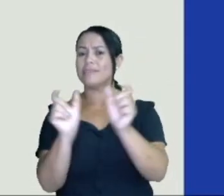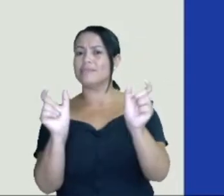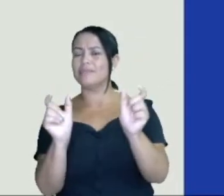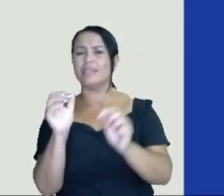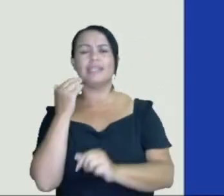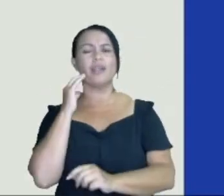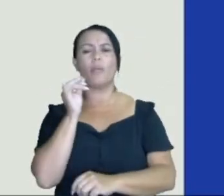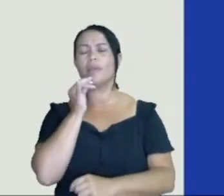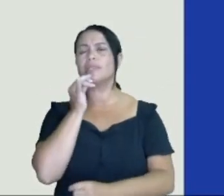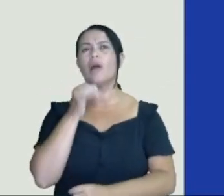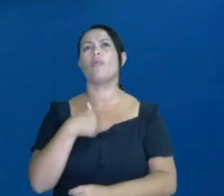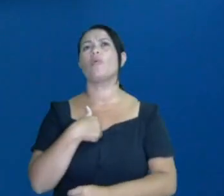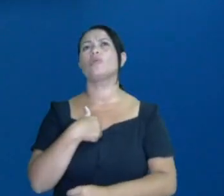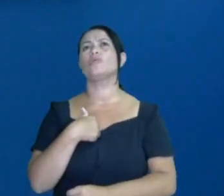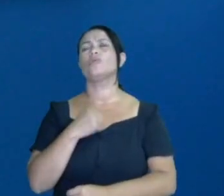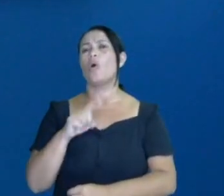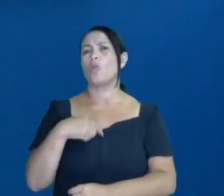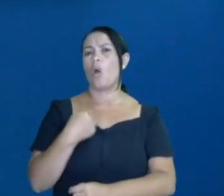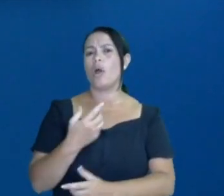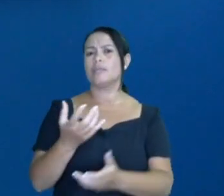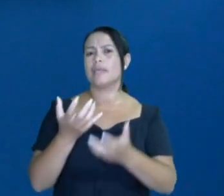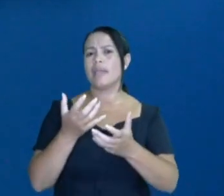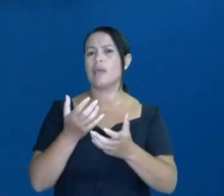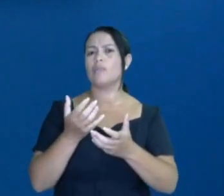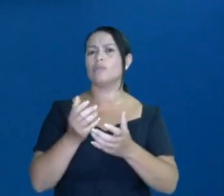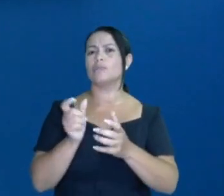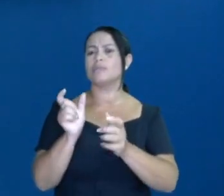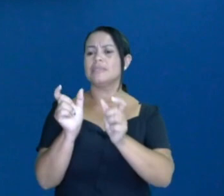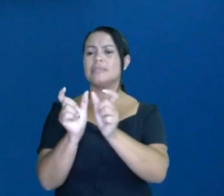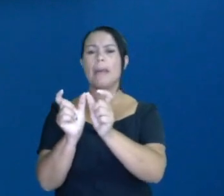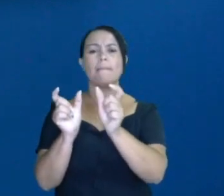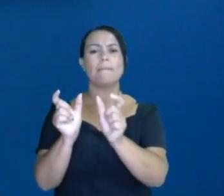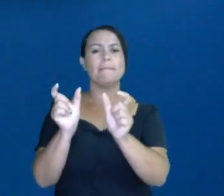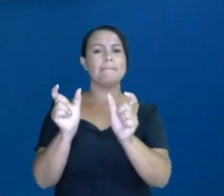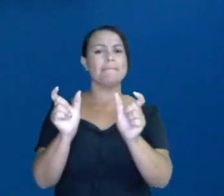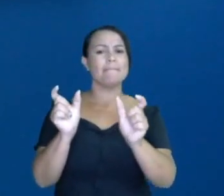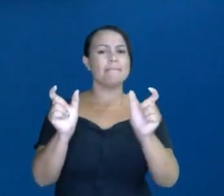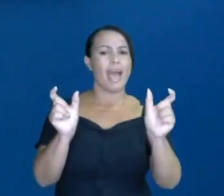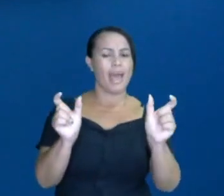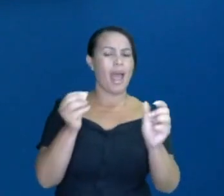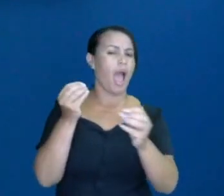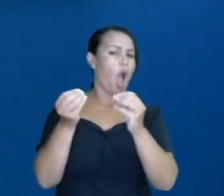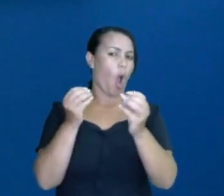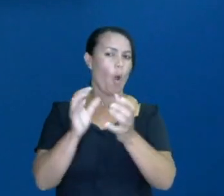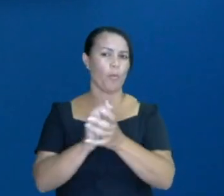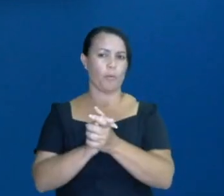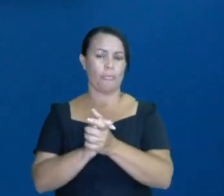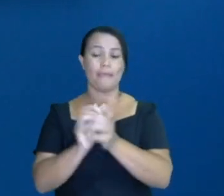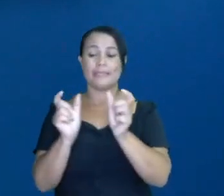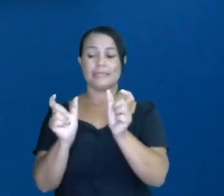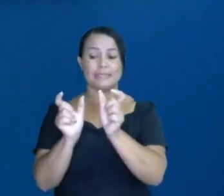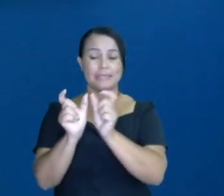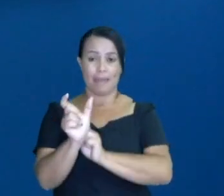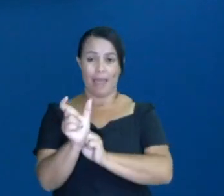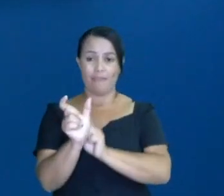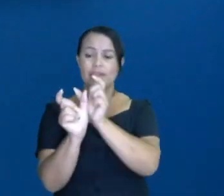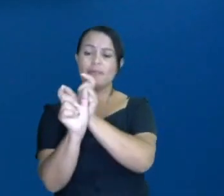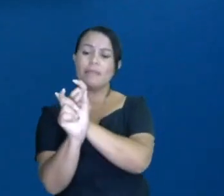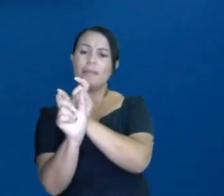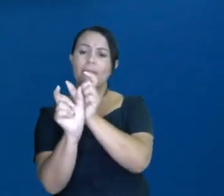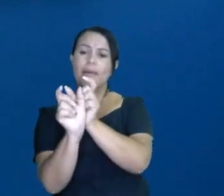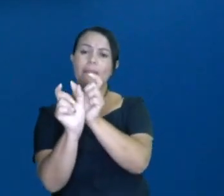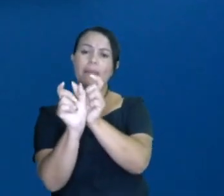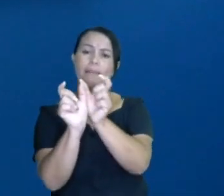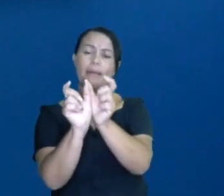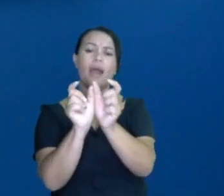gente for separar as sílabas, se as duas sílabas, cada uma fica de um